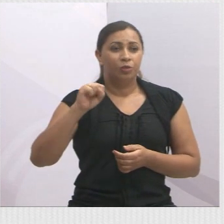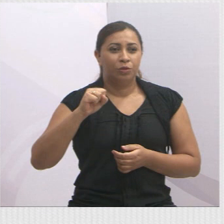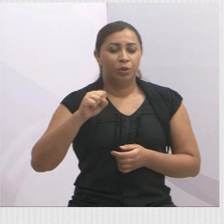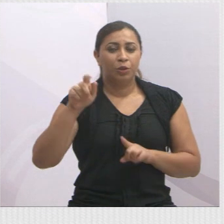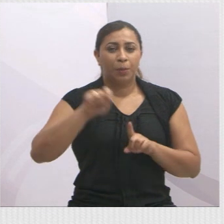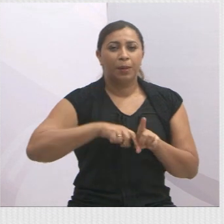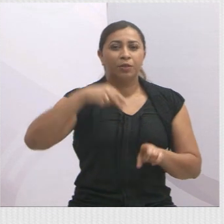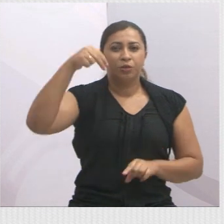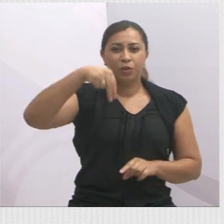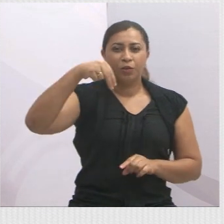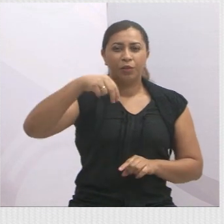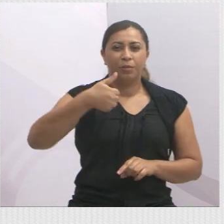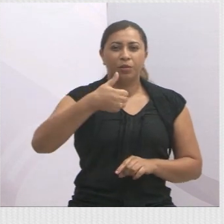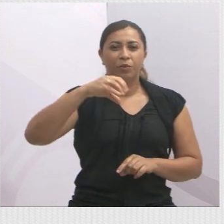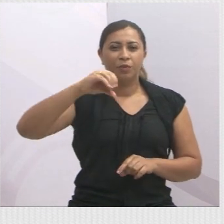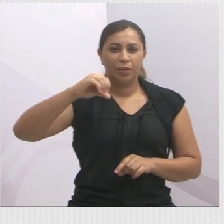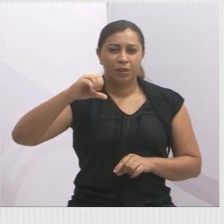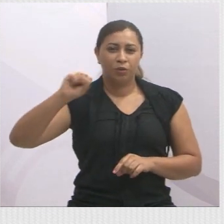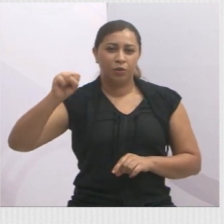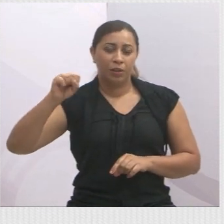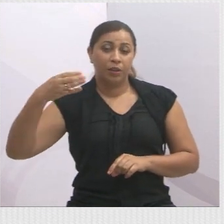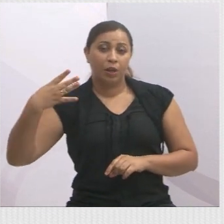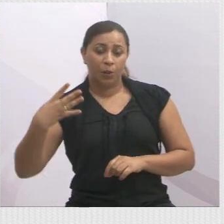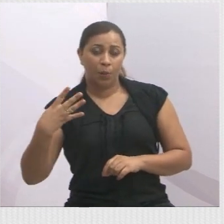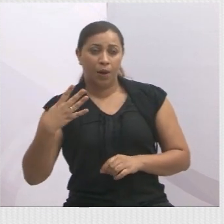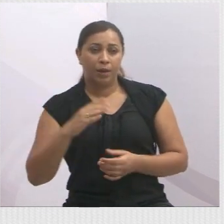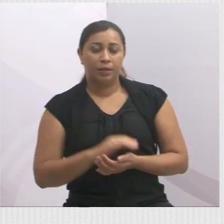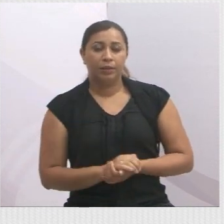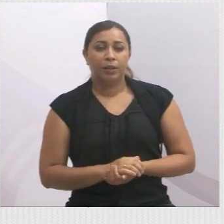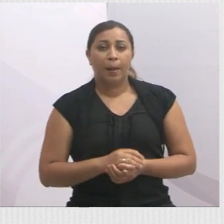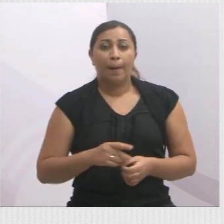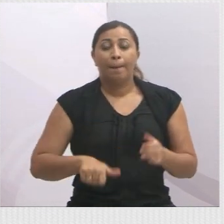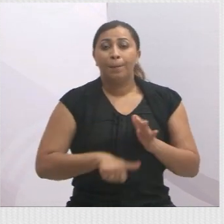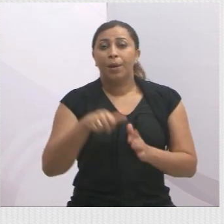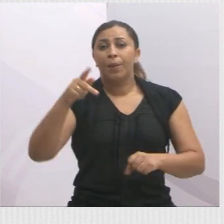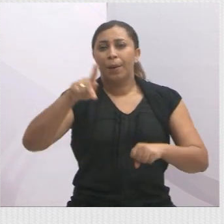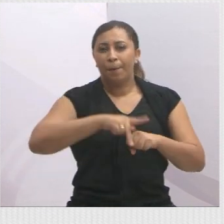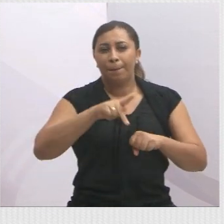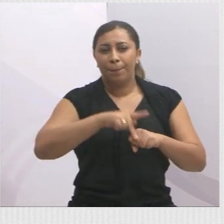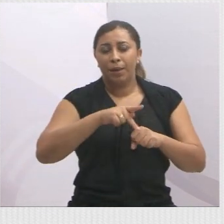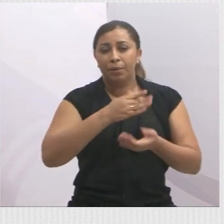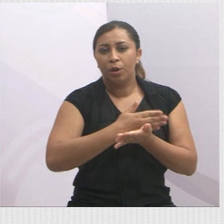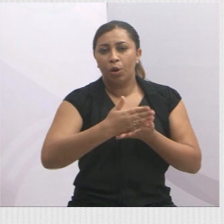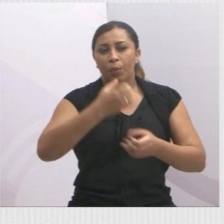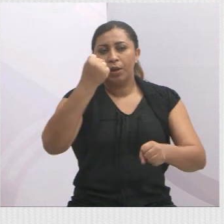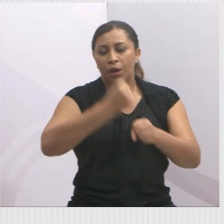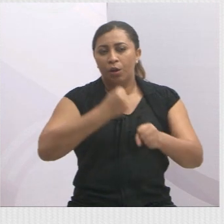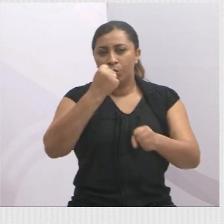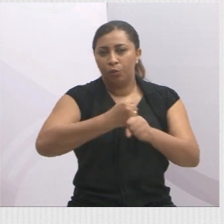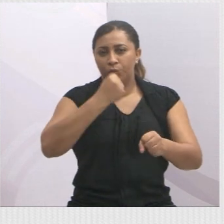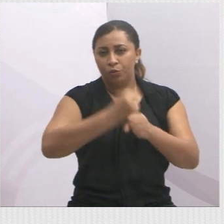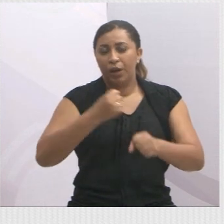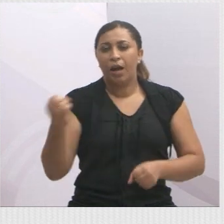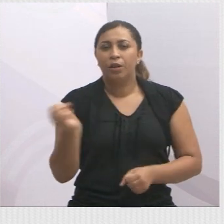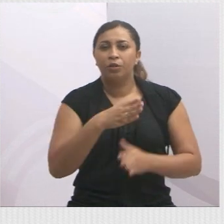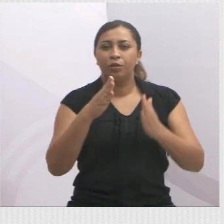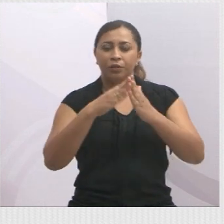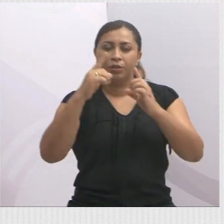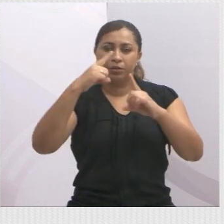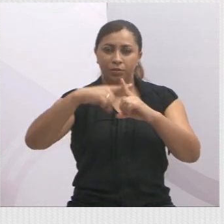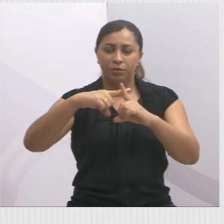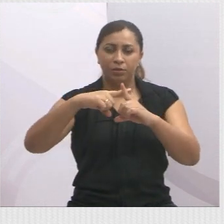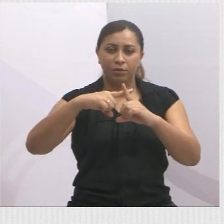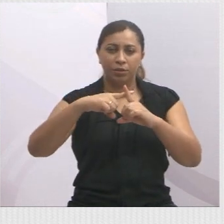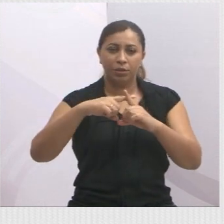de 1984, foi lançada a pedra fundamental para a construção da nova igreja, que após